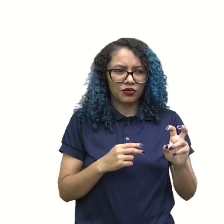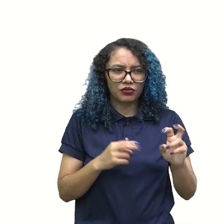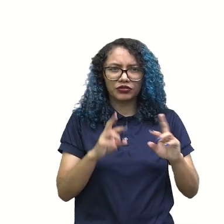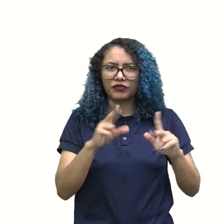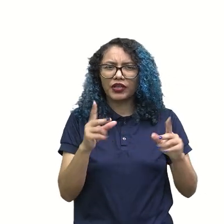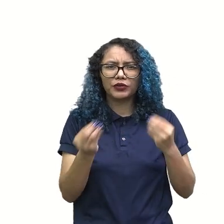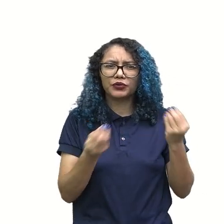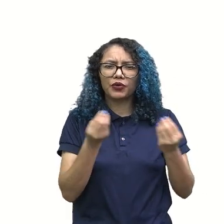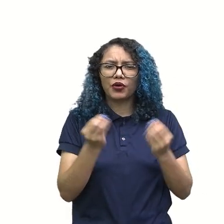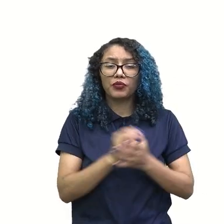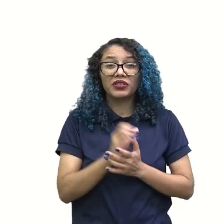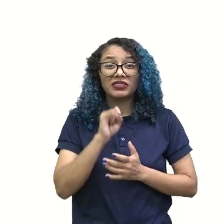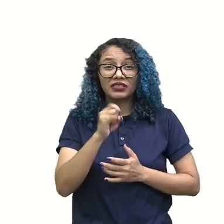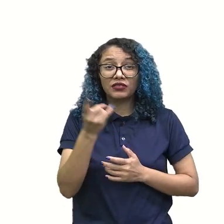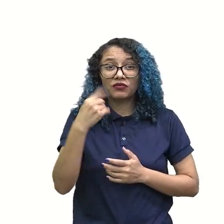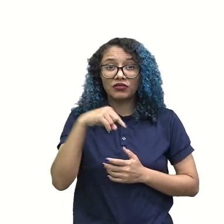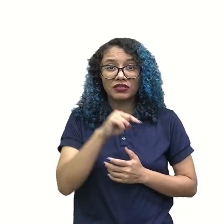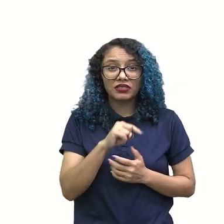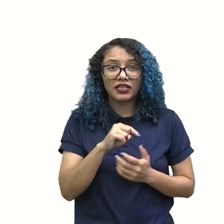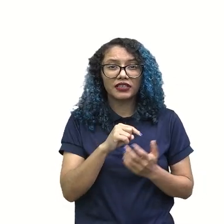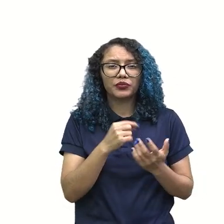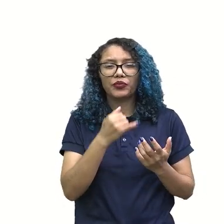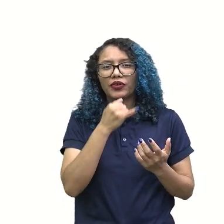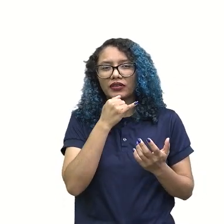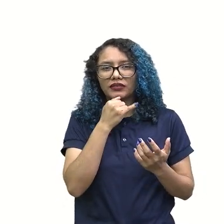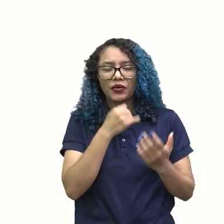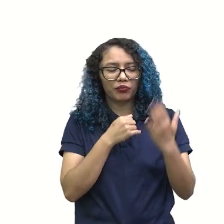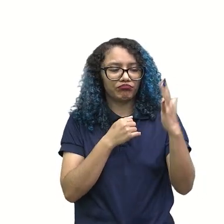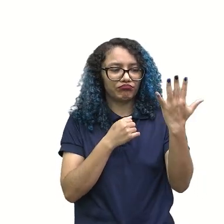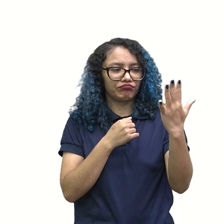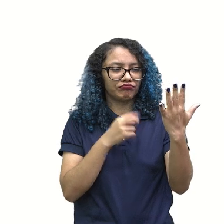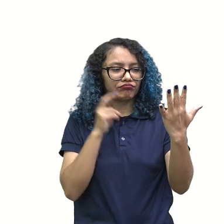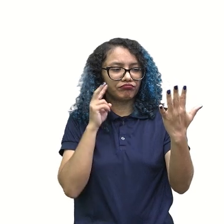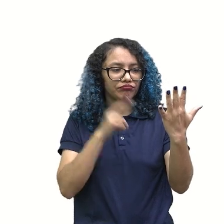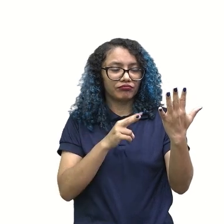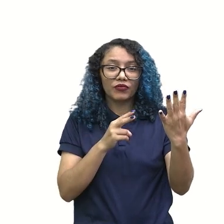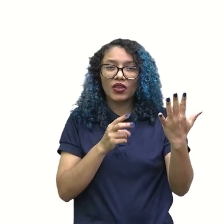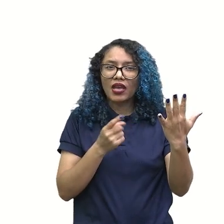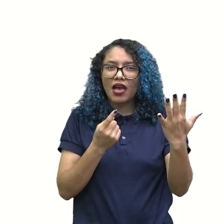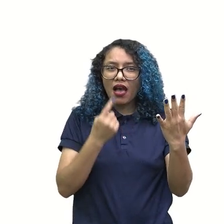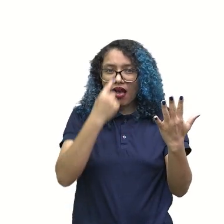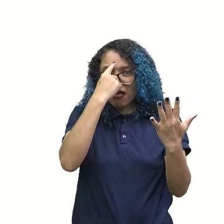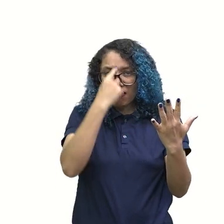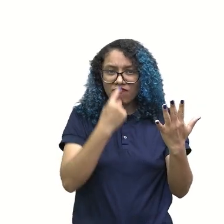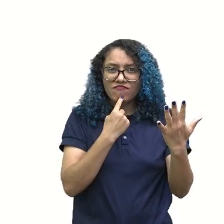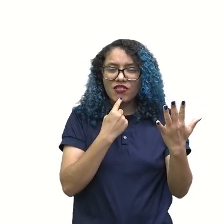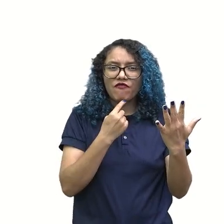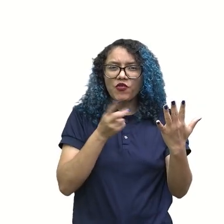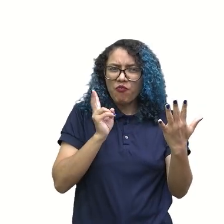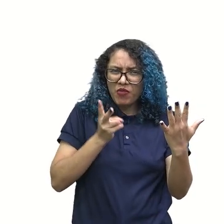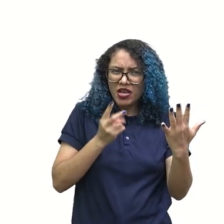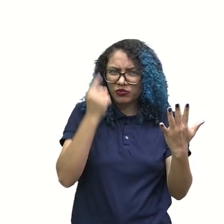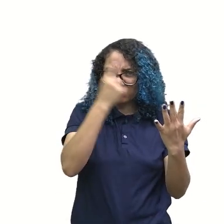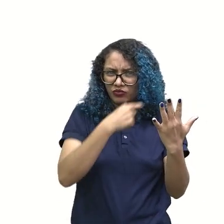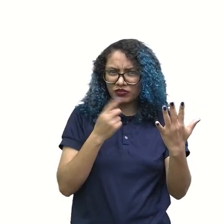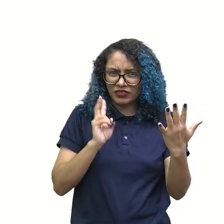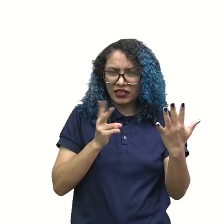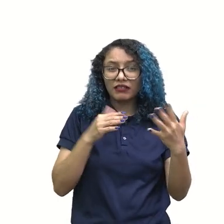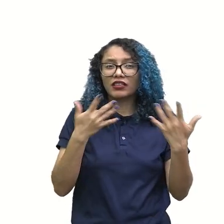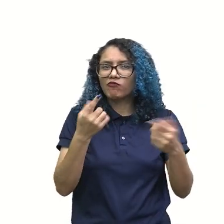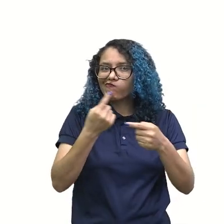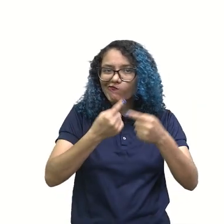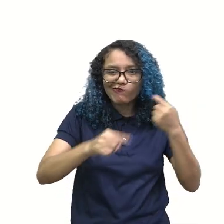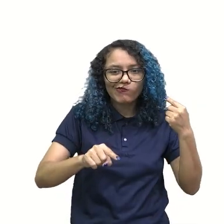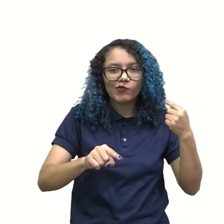Se você olha no espelho, você só vai enxergar a sua imagem. Se você enxergar outra imagem, pode correr que tem coisa errada. Então, aqui não é